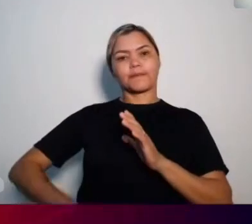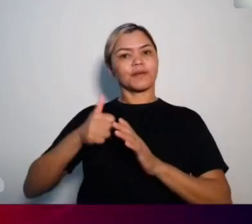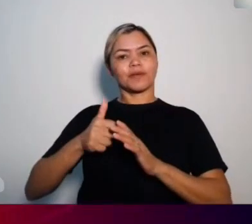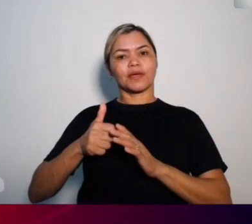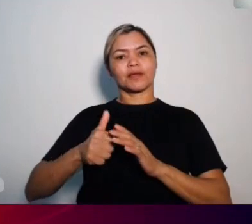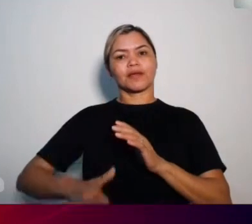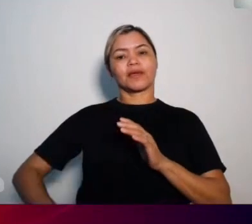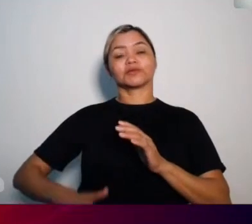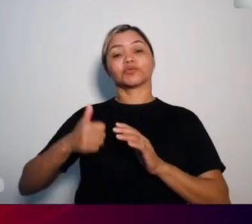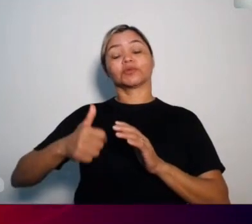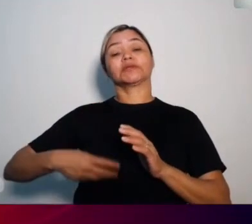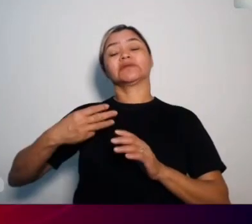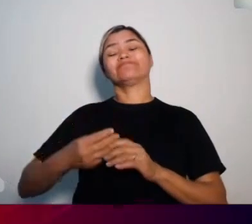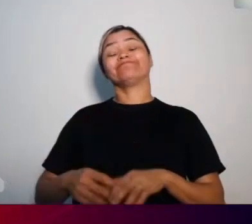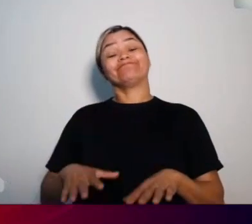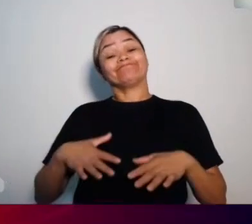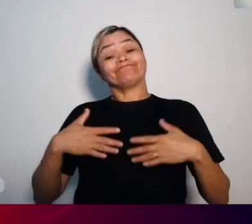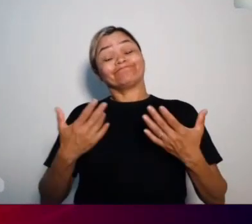obra. Enfim,